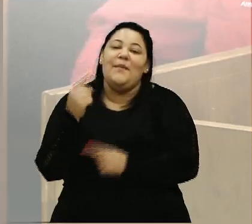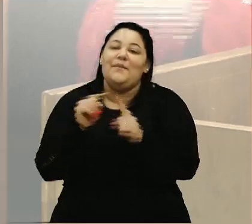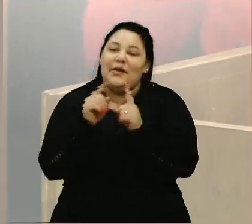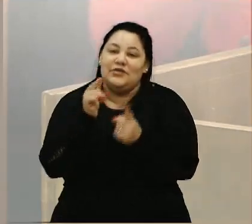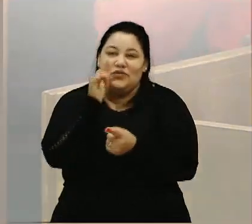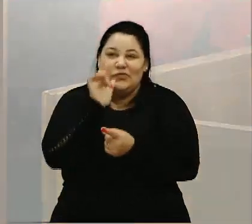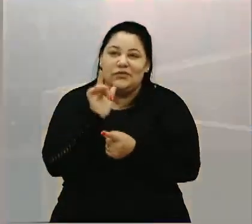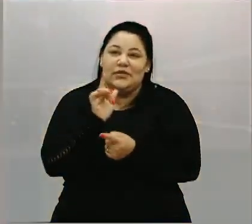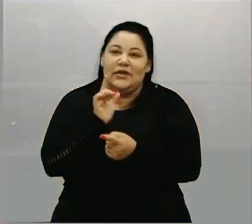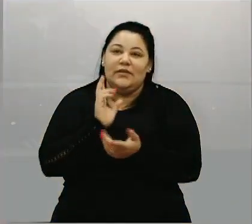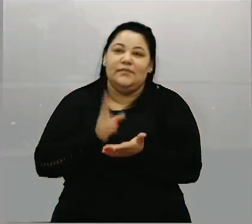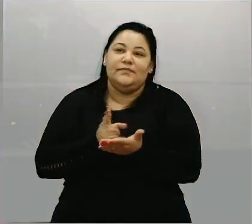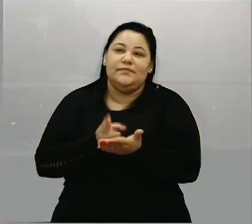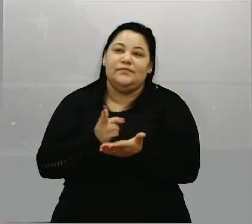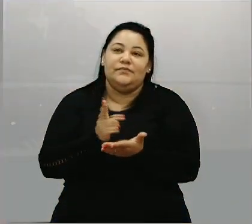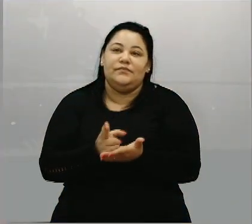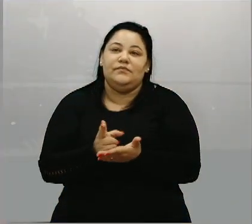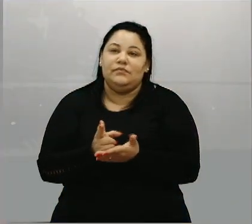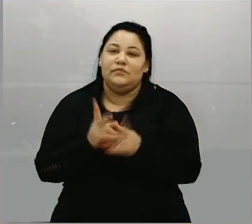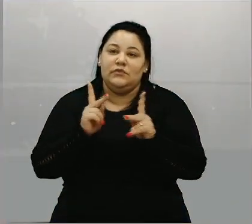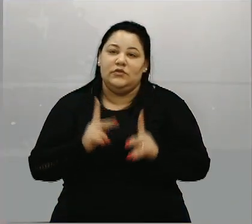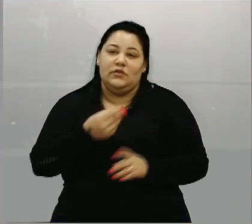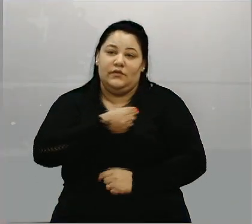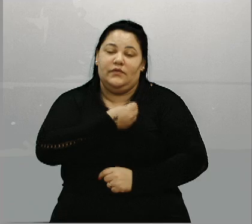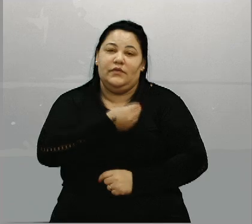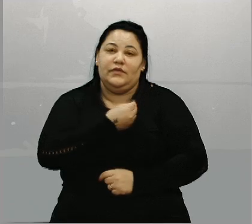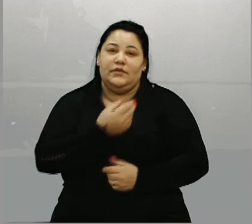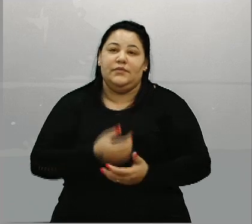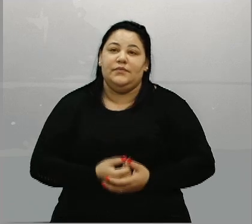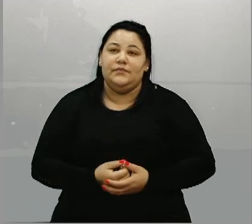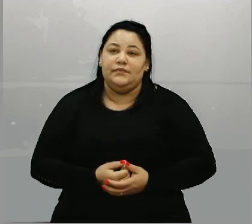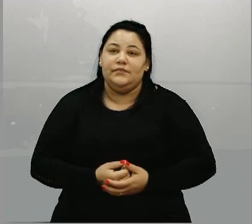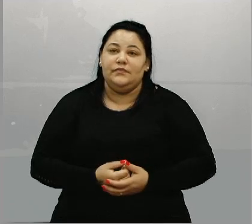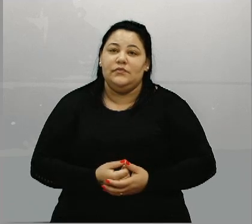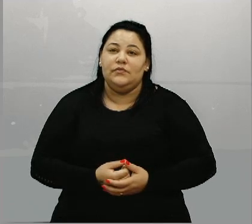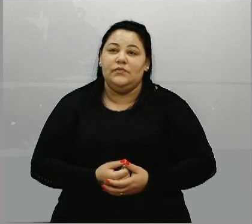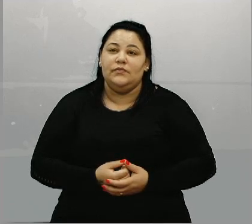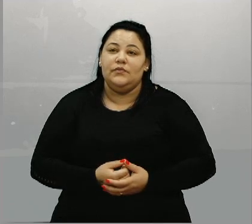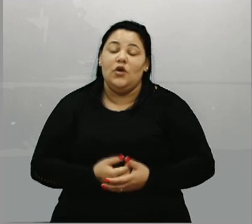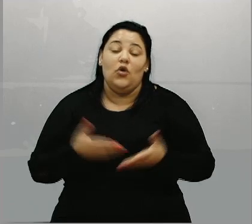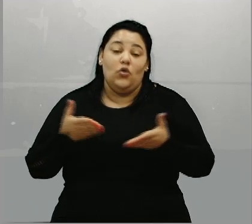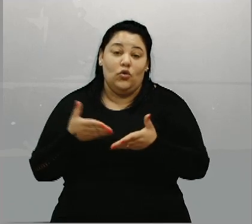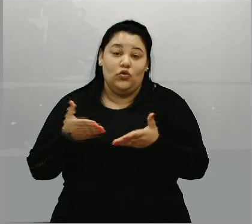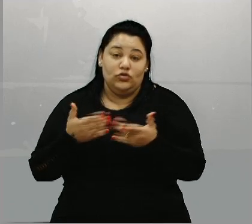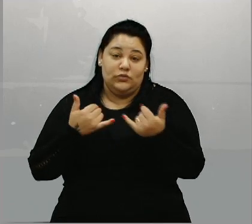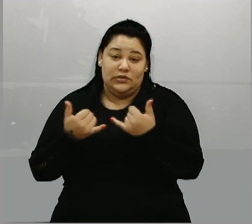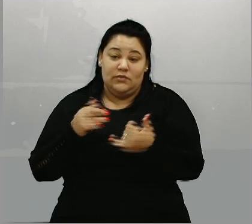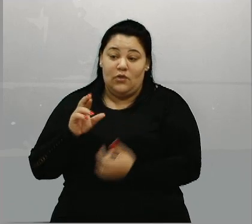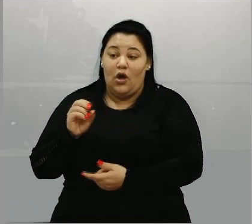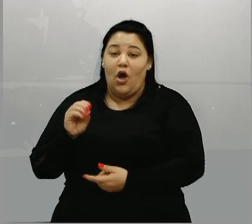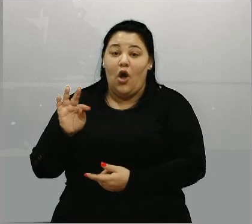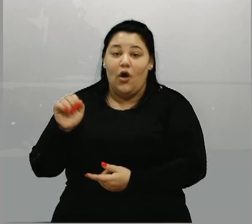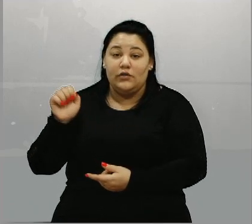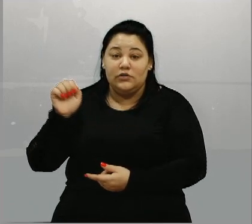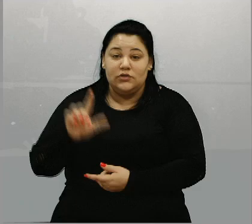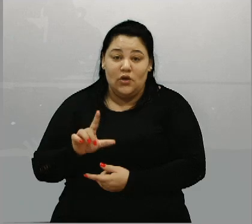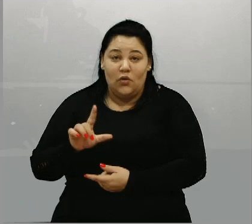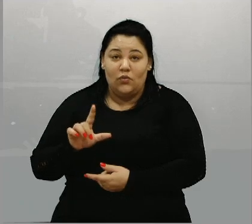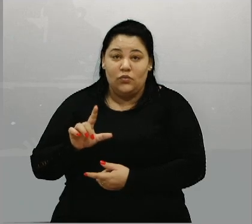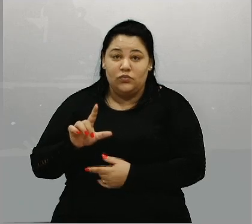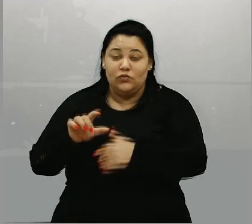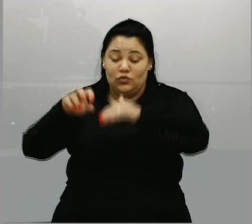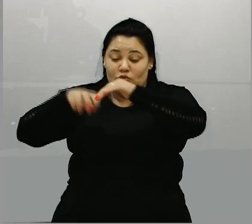vivas até a chegada da ambulância. Uma ambulância hoje na Rota do Sol, nos túneis, por exemplo, se tiver um acidente, ela vai levar em torno de 3